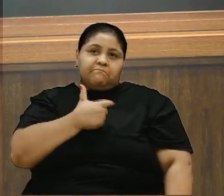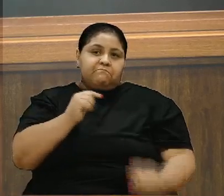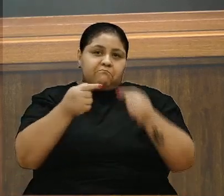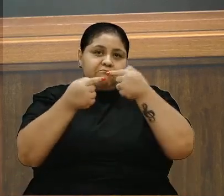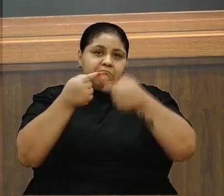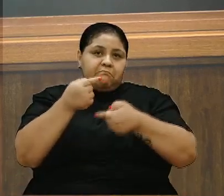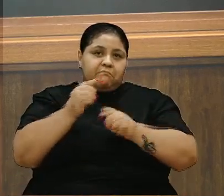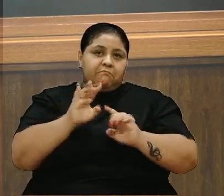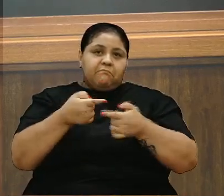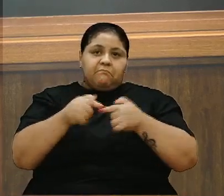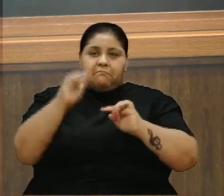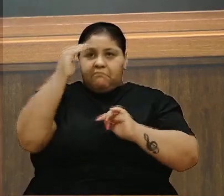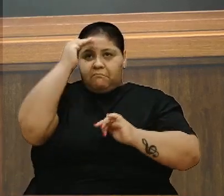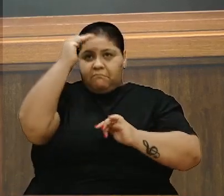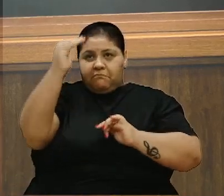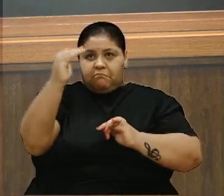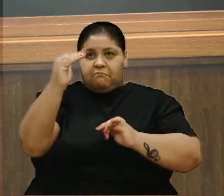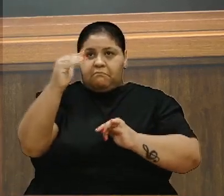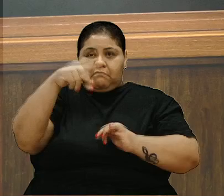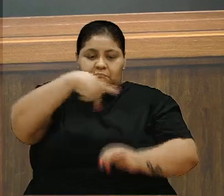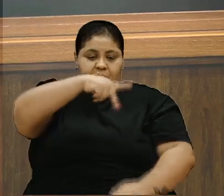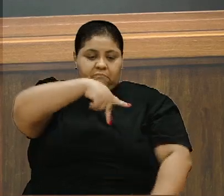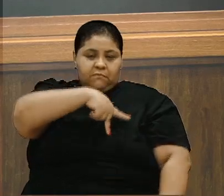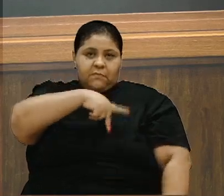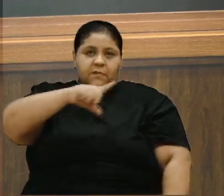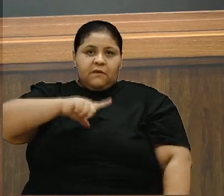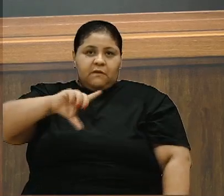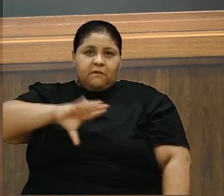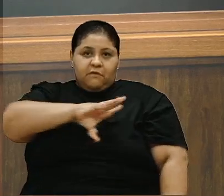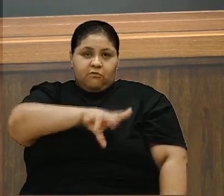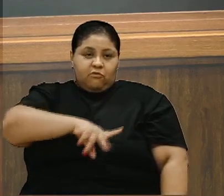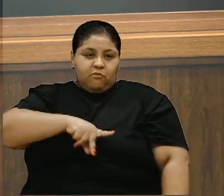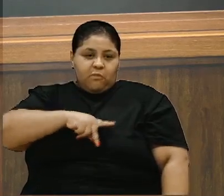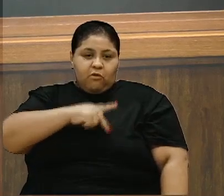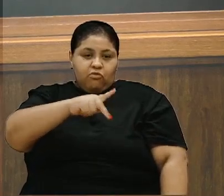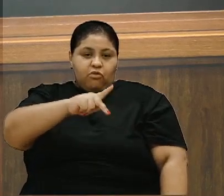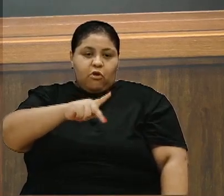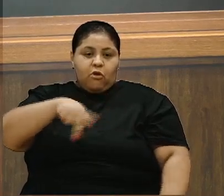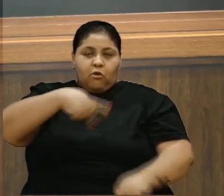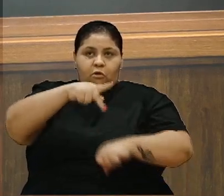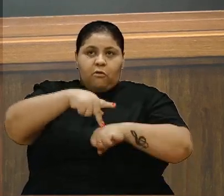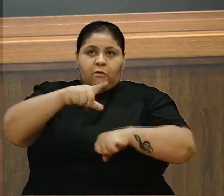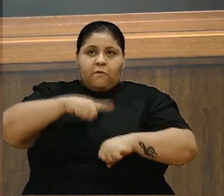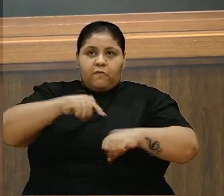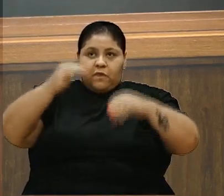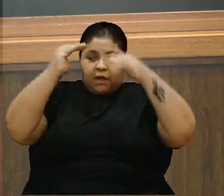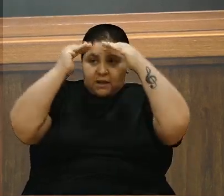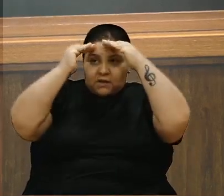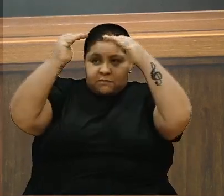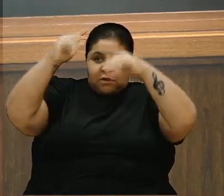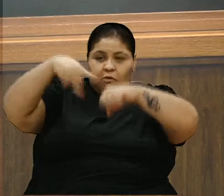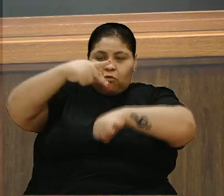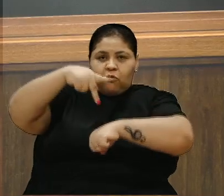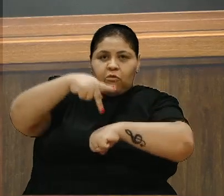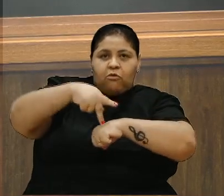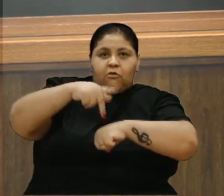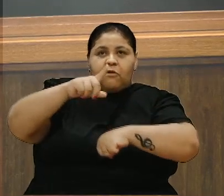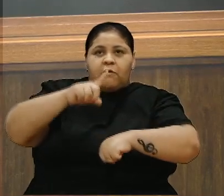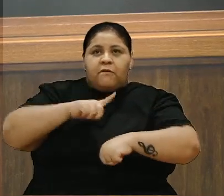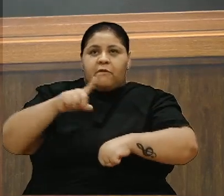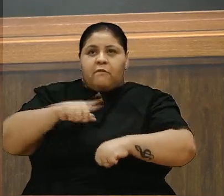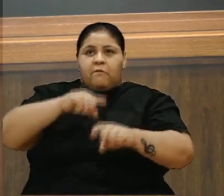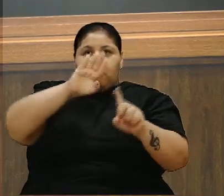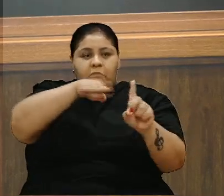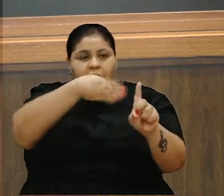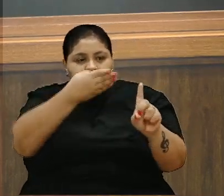incoerente, mas respeito, porque se tu é patriota, tu tem que amar o teu país, tu tem que bater continência para o teu país, tu tem que referendar